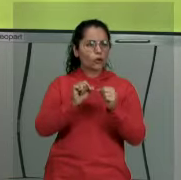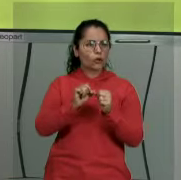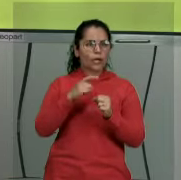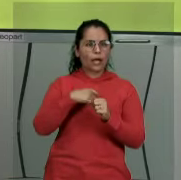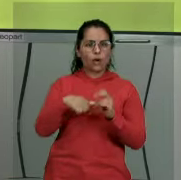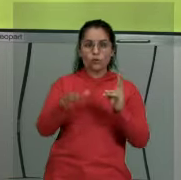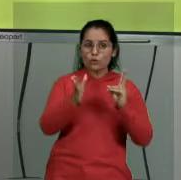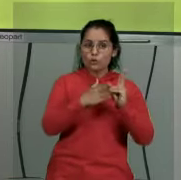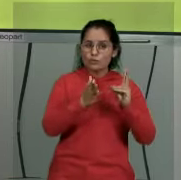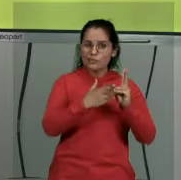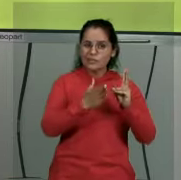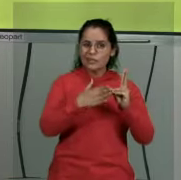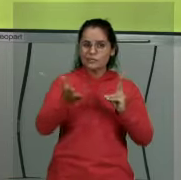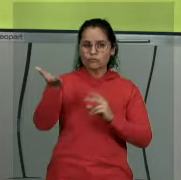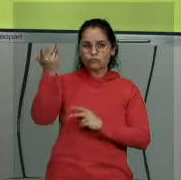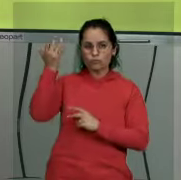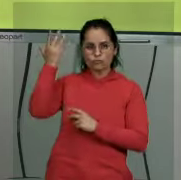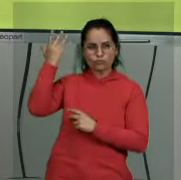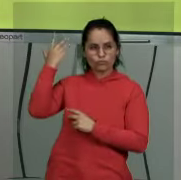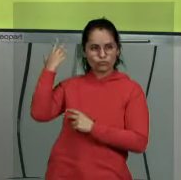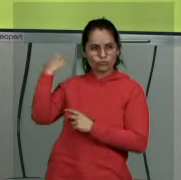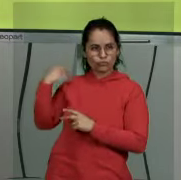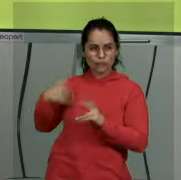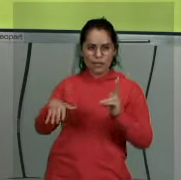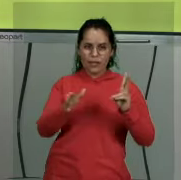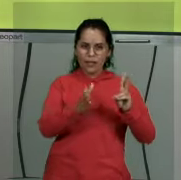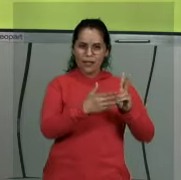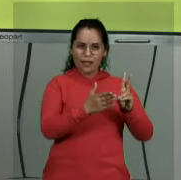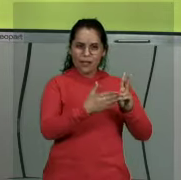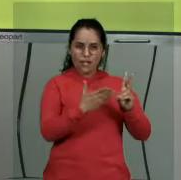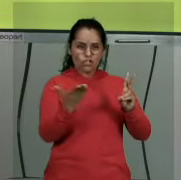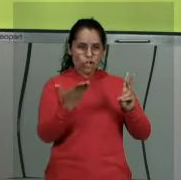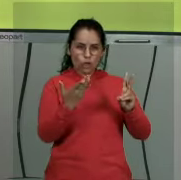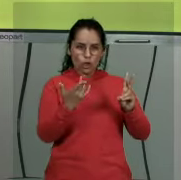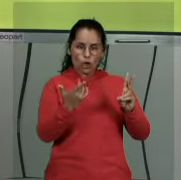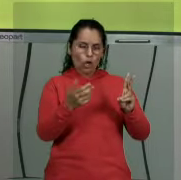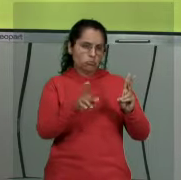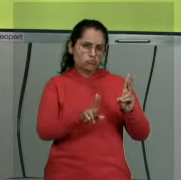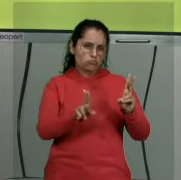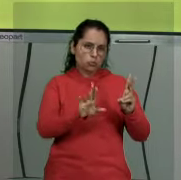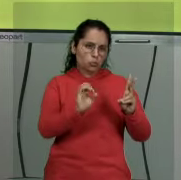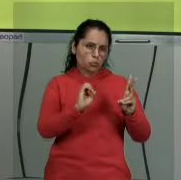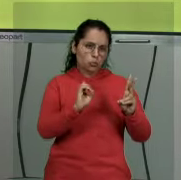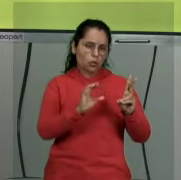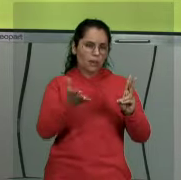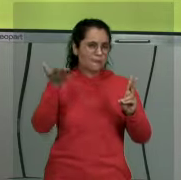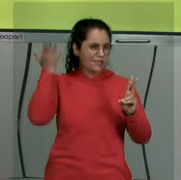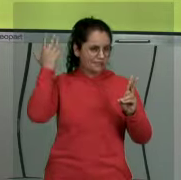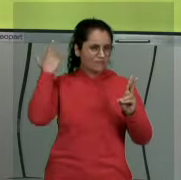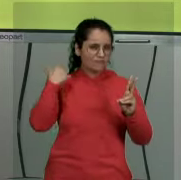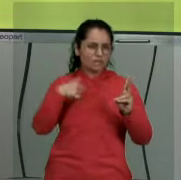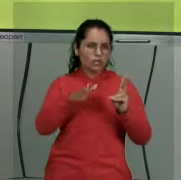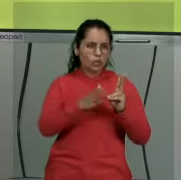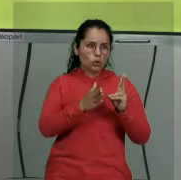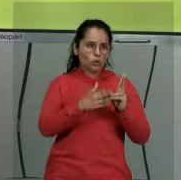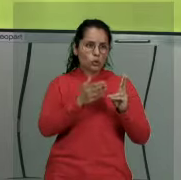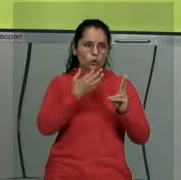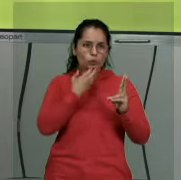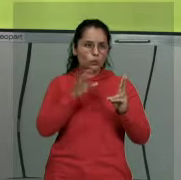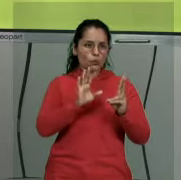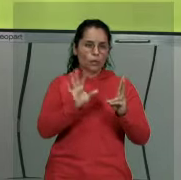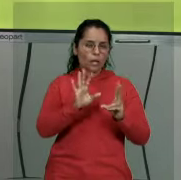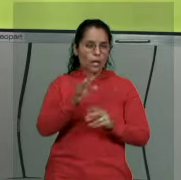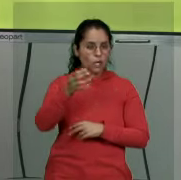índios primitivos. Primitivos. Acho que agora nem eles devem fazer uso, mas, enfim, eu não conheço a